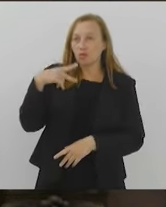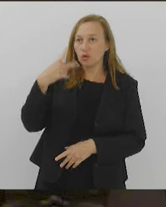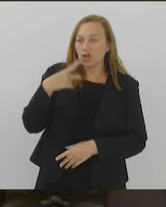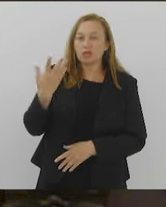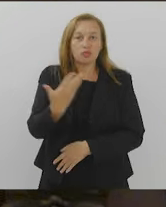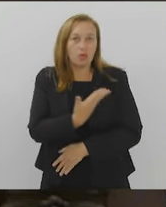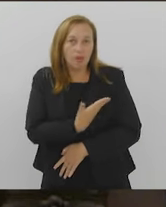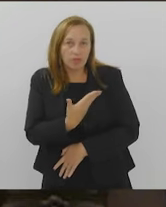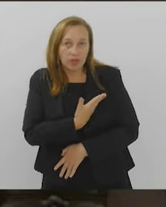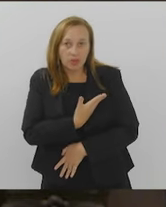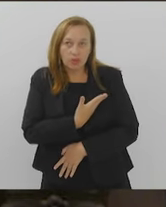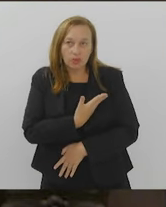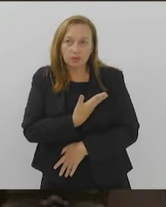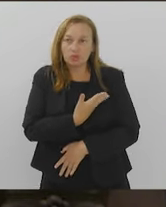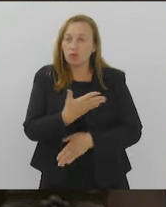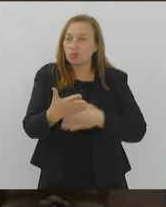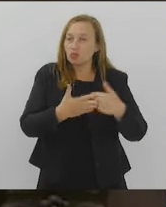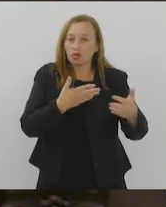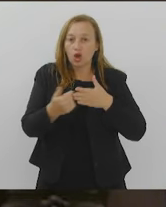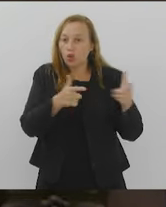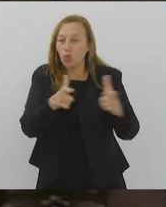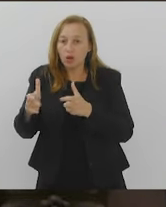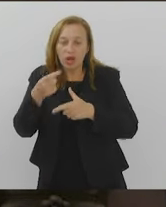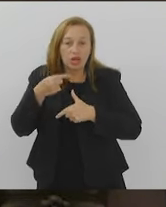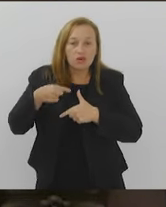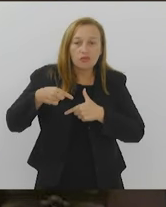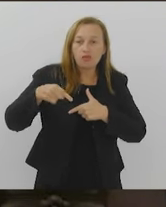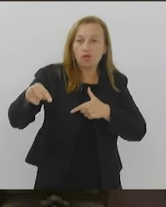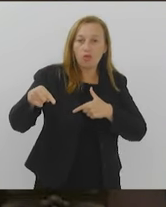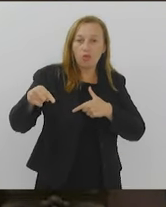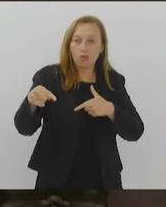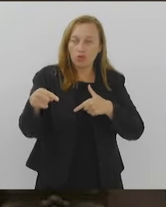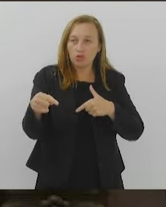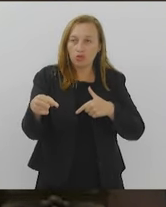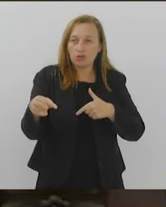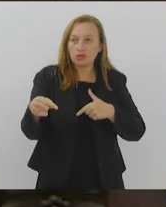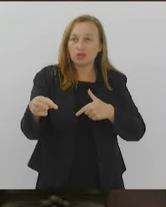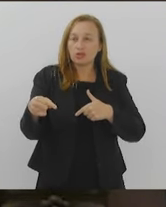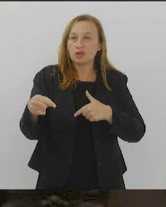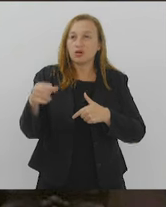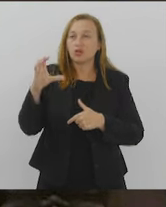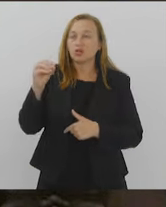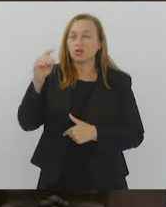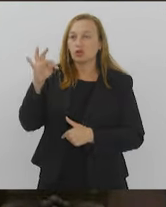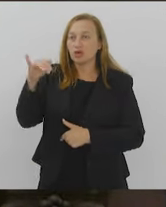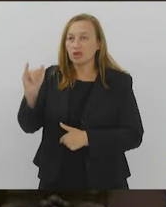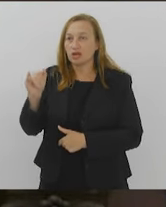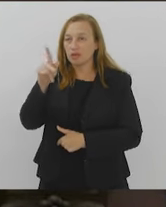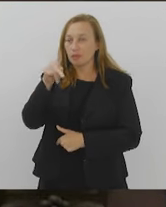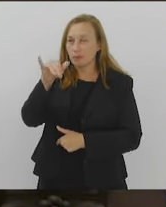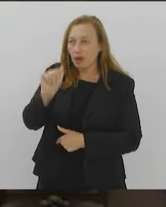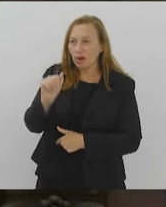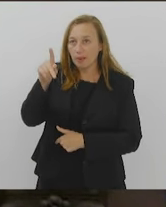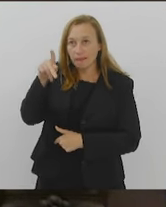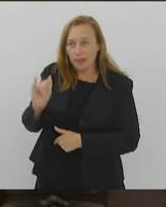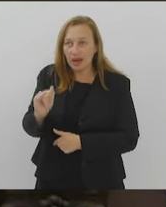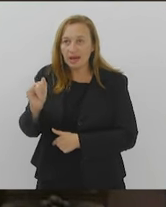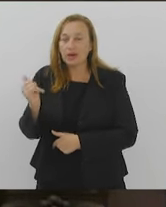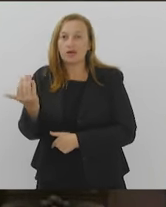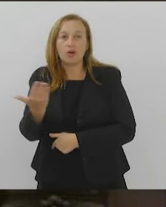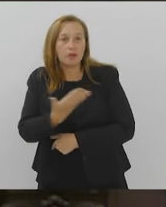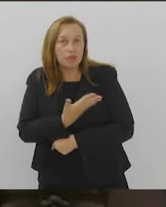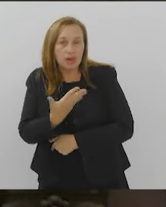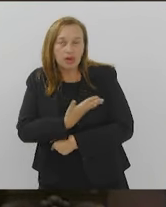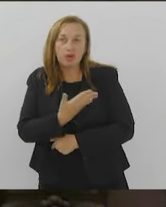amigo, por onde o Otoni de Paula, pai, como nós chamávamos, ele deixou um legado, um amigo, e deixou